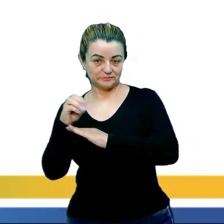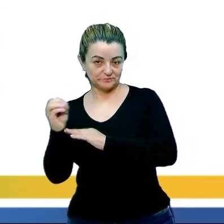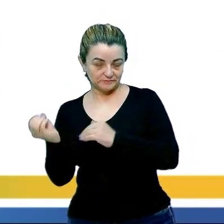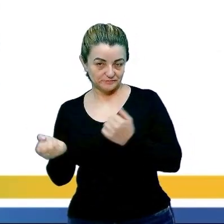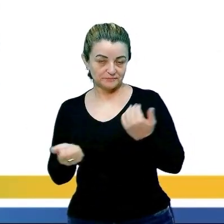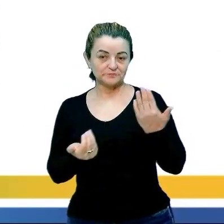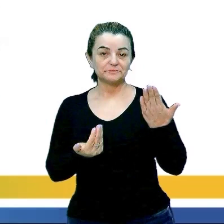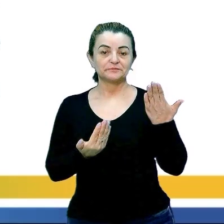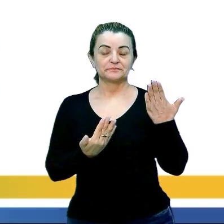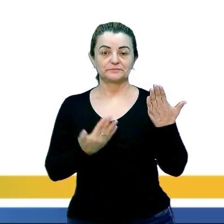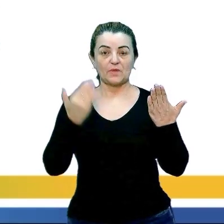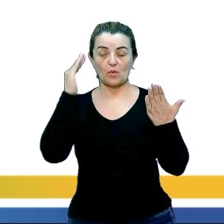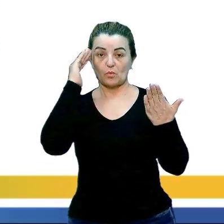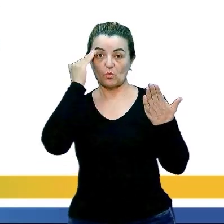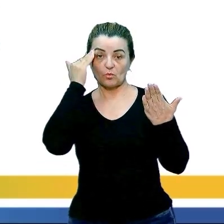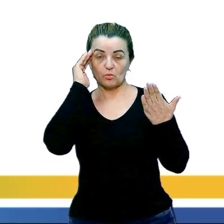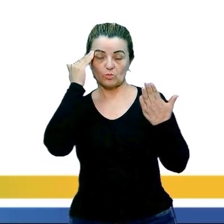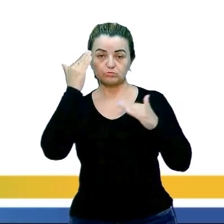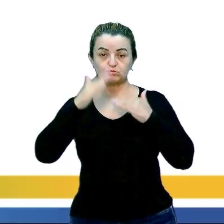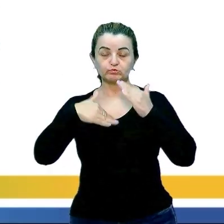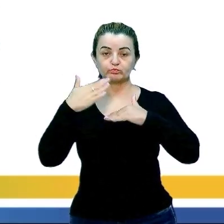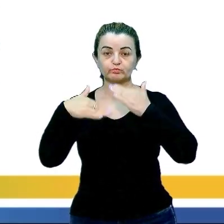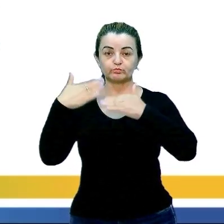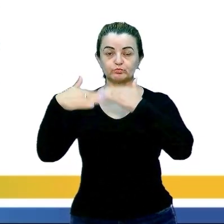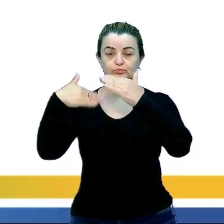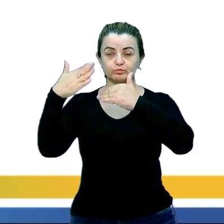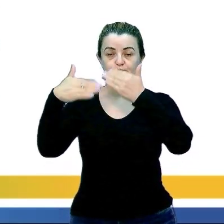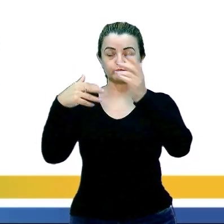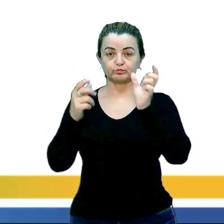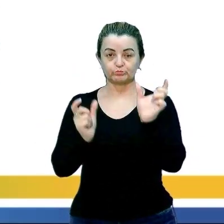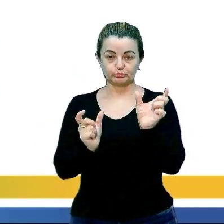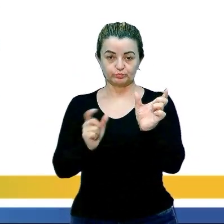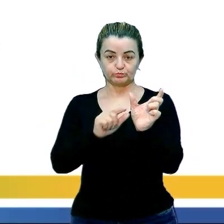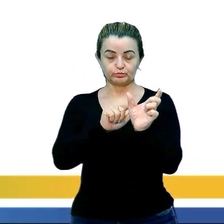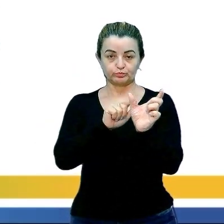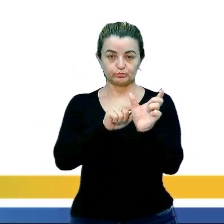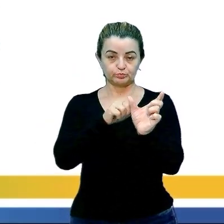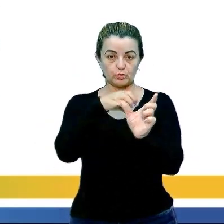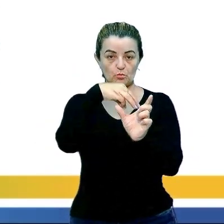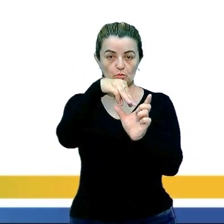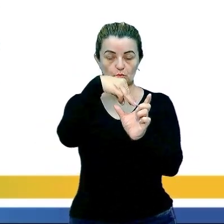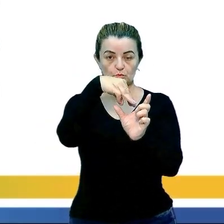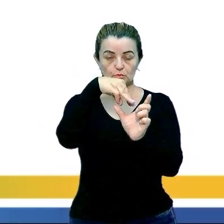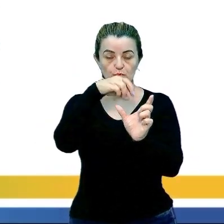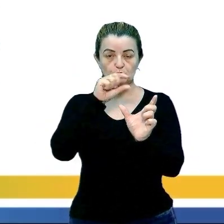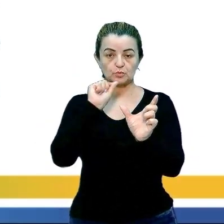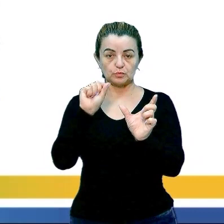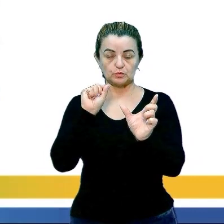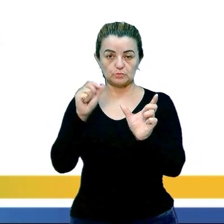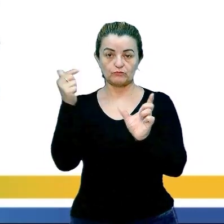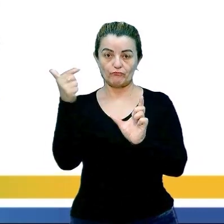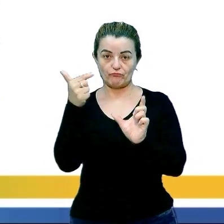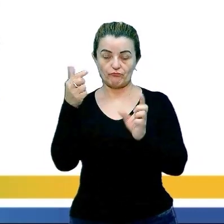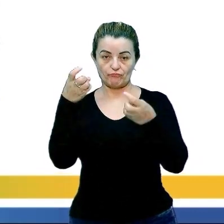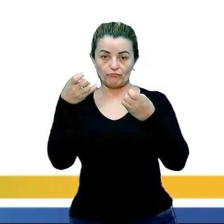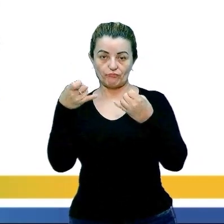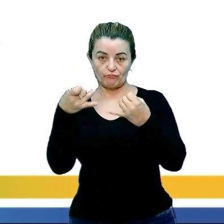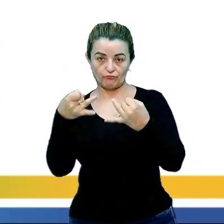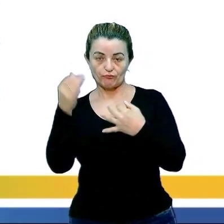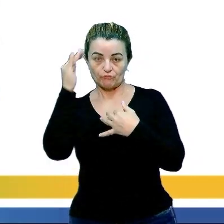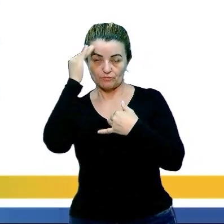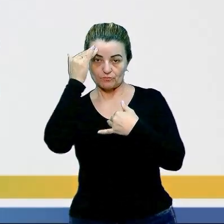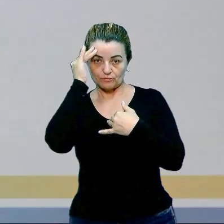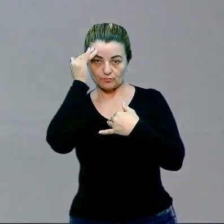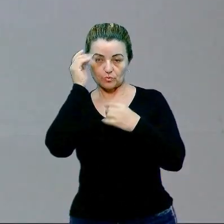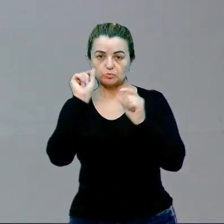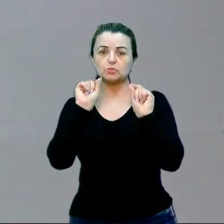Vamos agora compreender como se desenvolve o modernismo. Quer dizer, quando a gente fala de segunda fase do modernismo, a gente